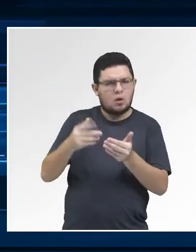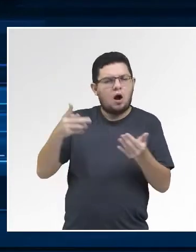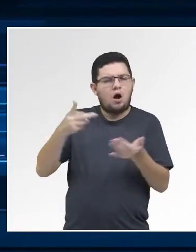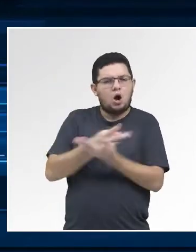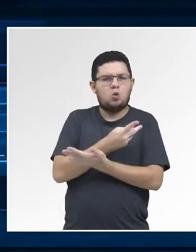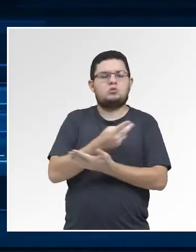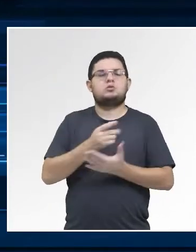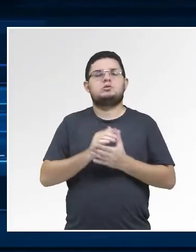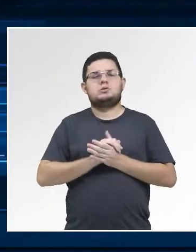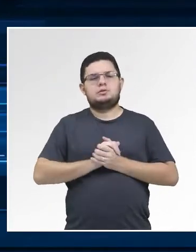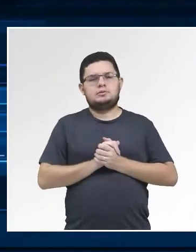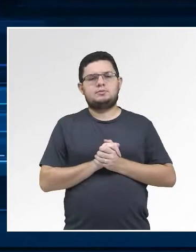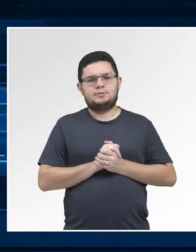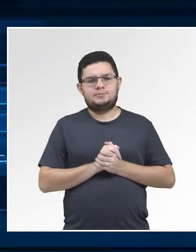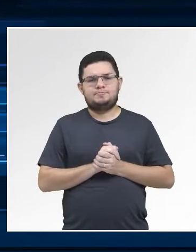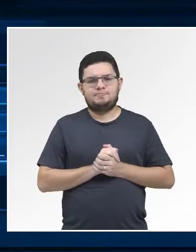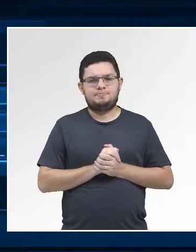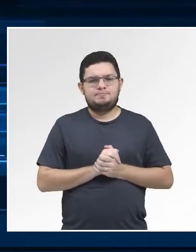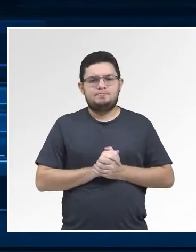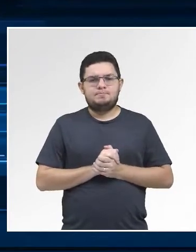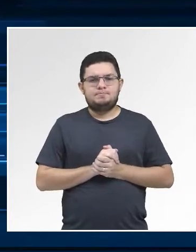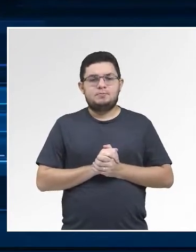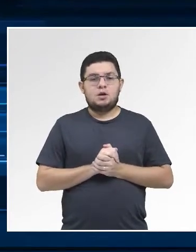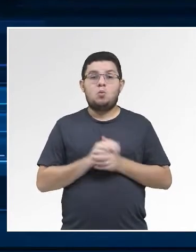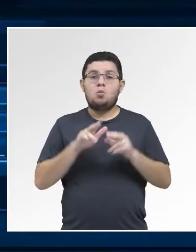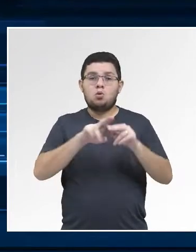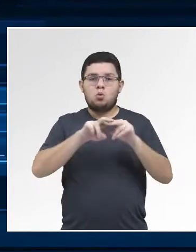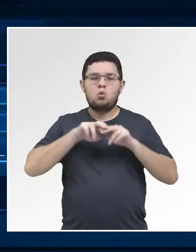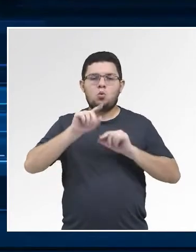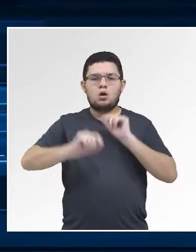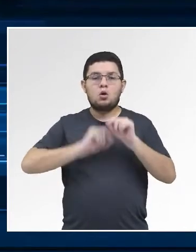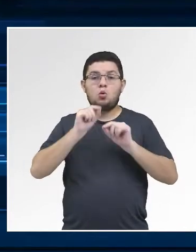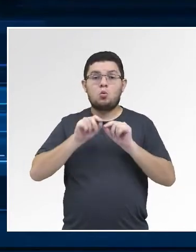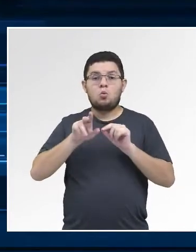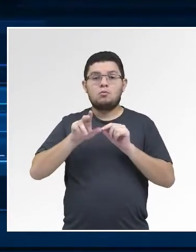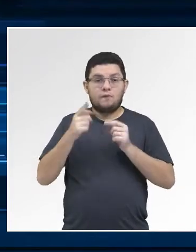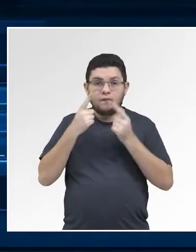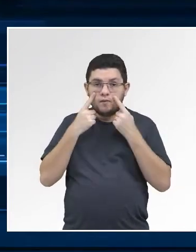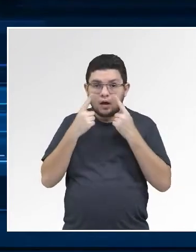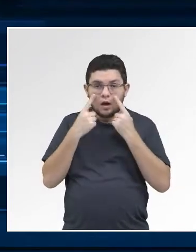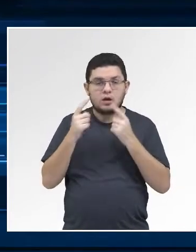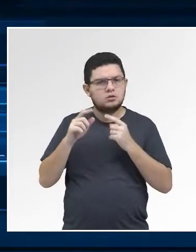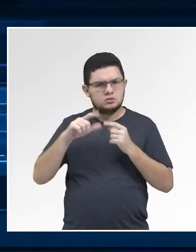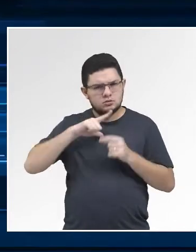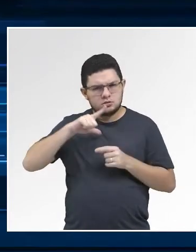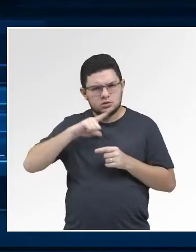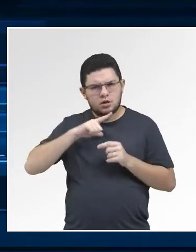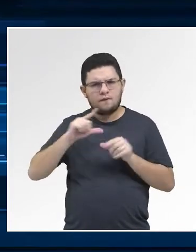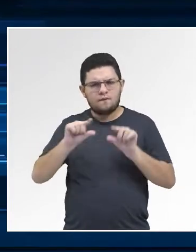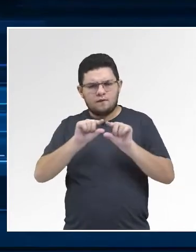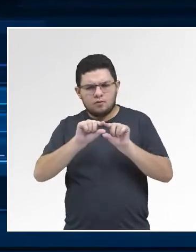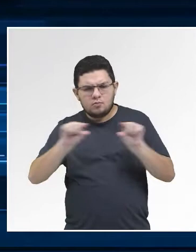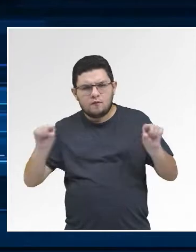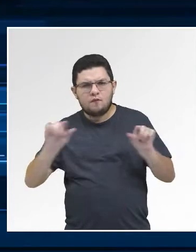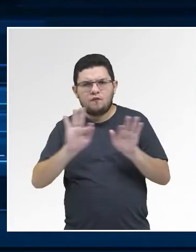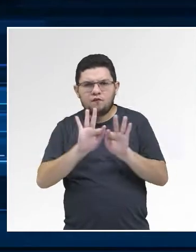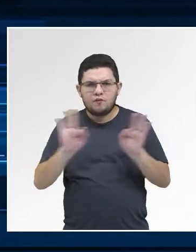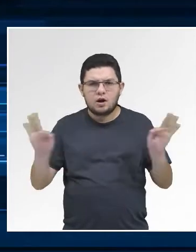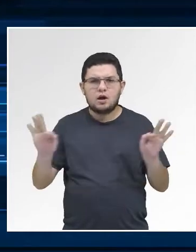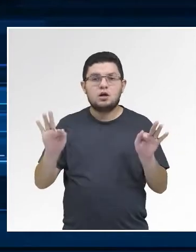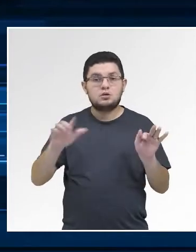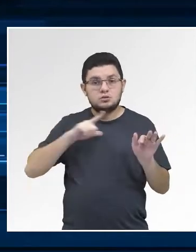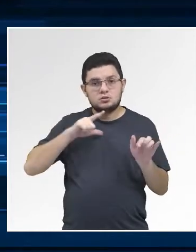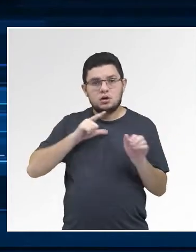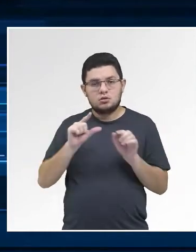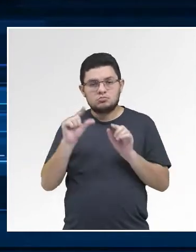situação acabou de acontecer, então você tem que ficar ligado que quando o just está na frase ali, é porque aquela situação, aquela